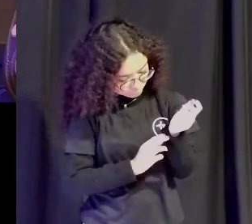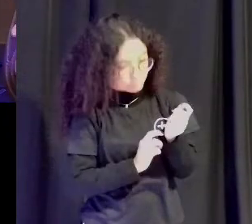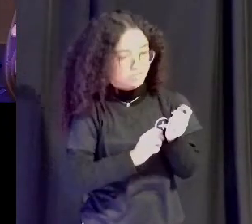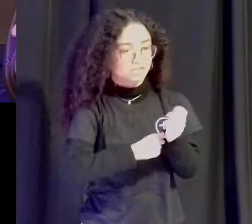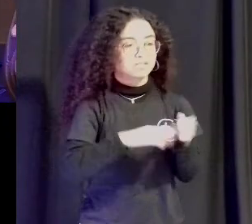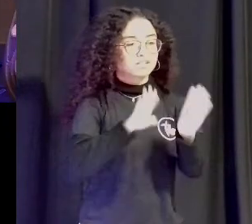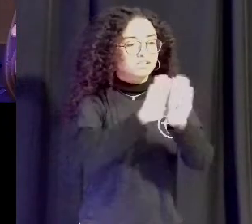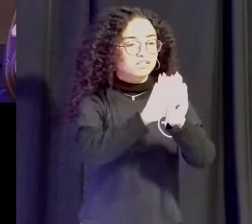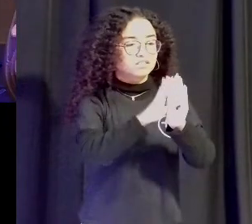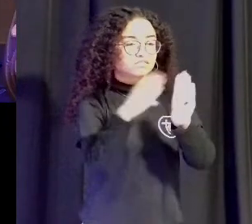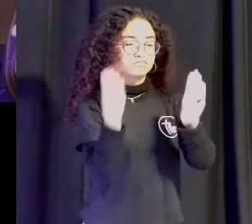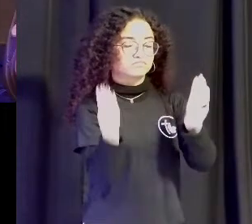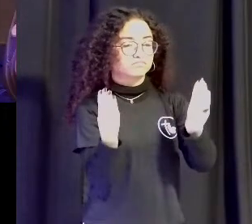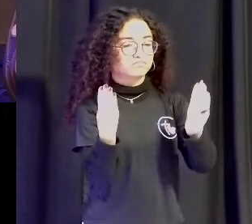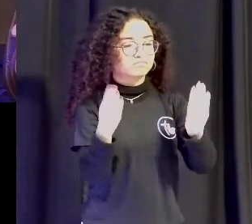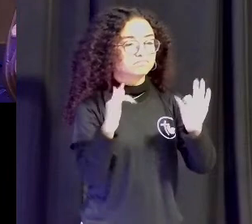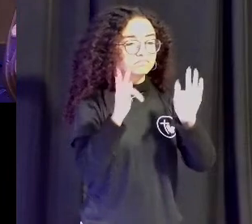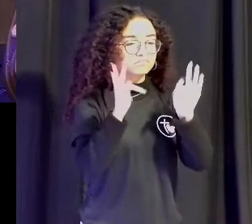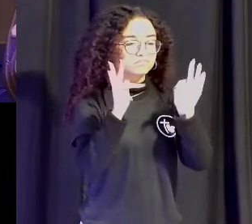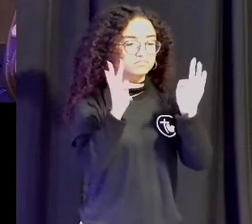templo.